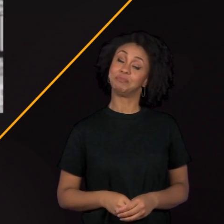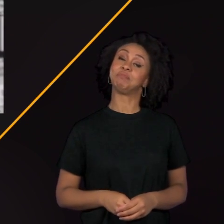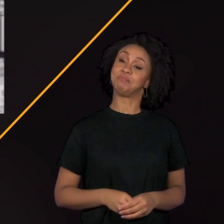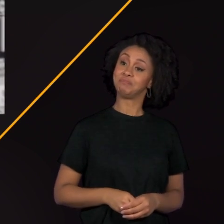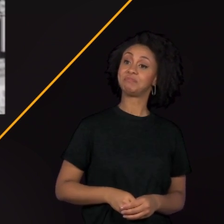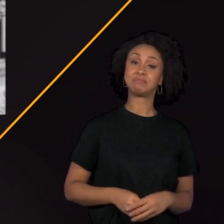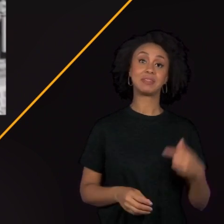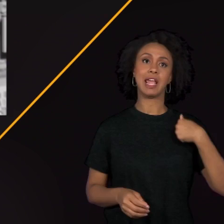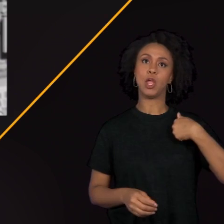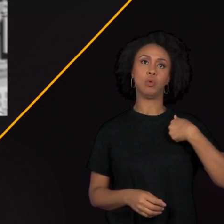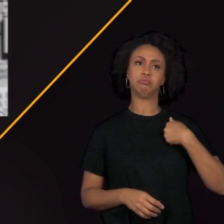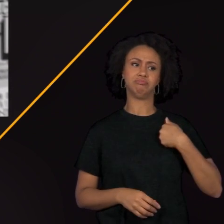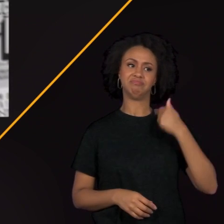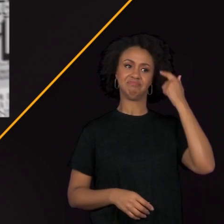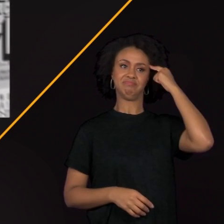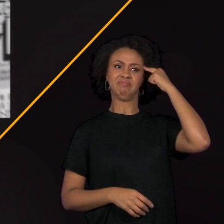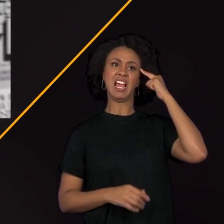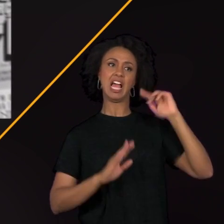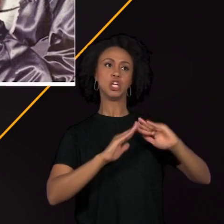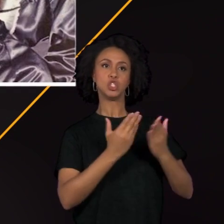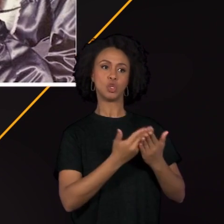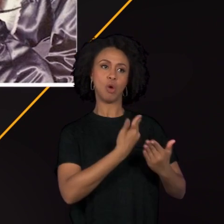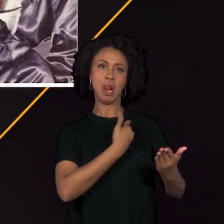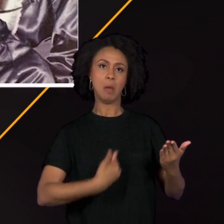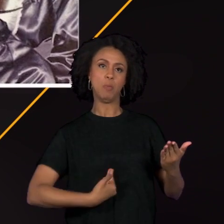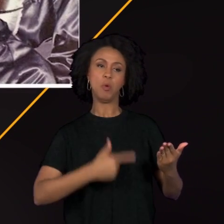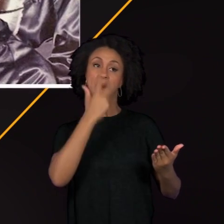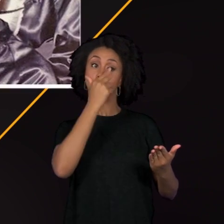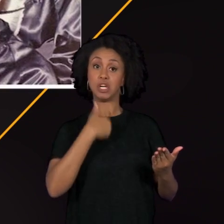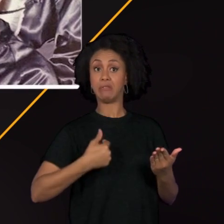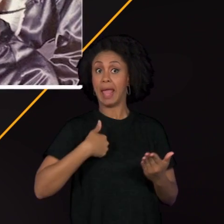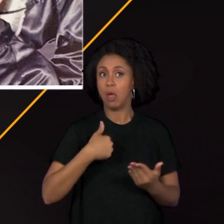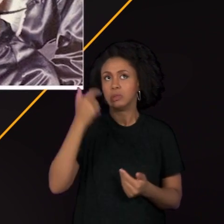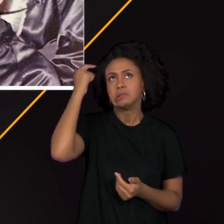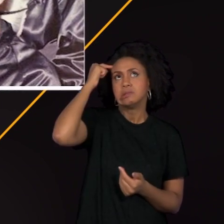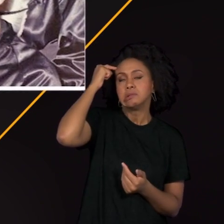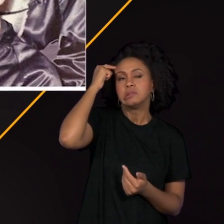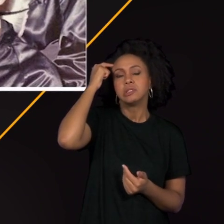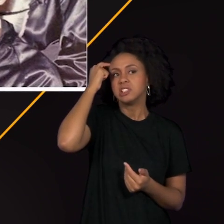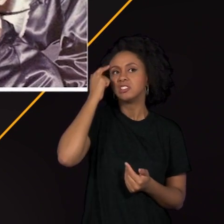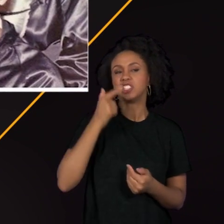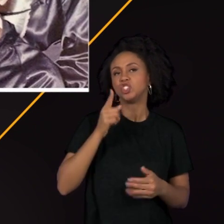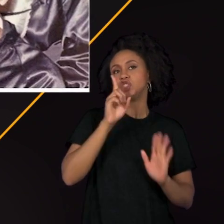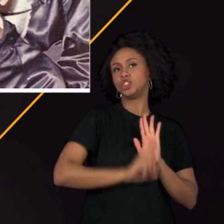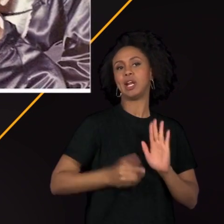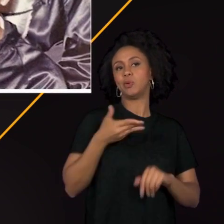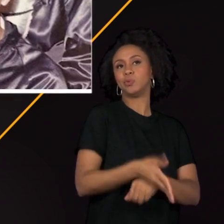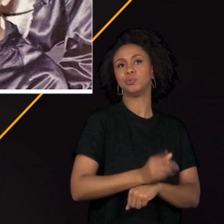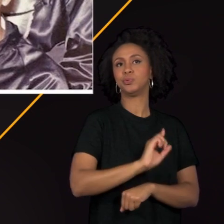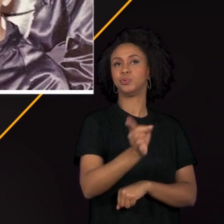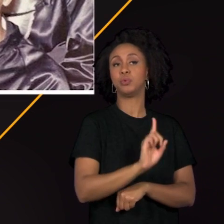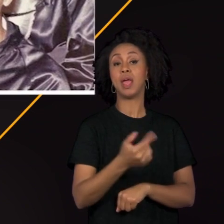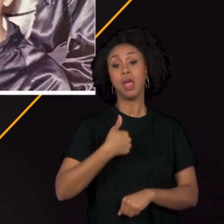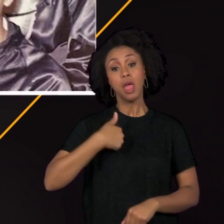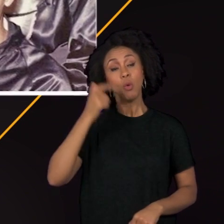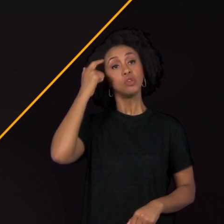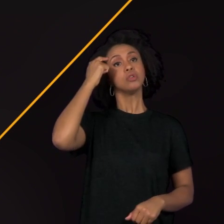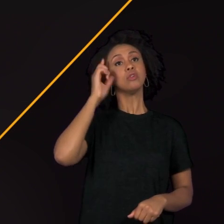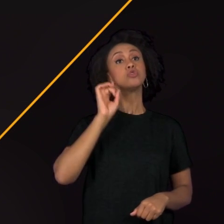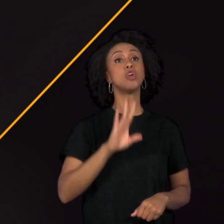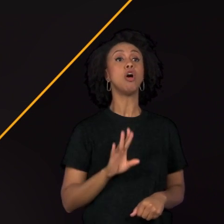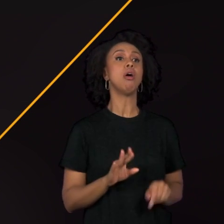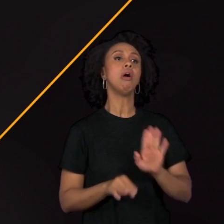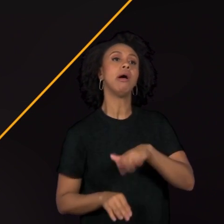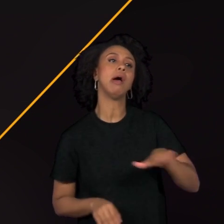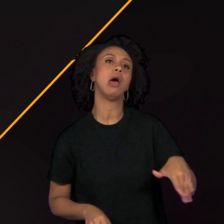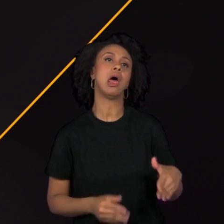que tinha direito à escola pública. Na minha cabecinha, eu achava que só crianças e adolescentes